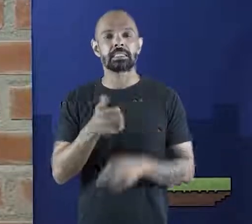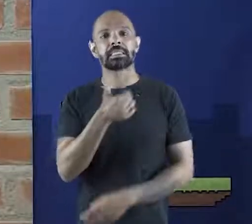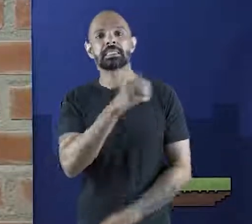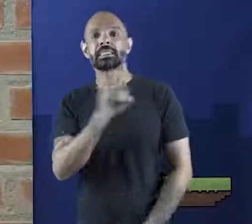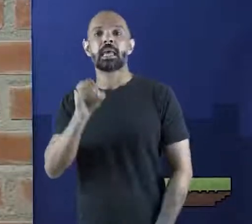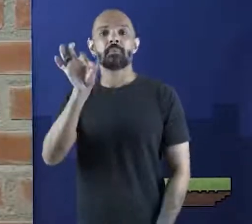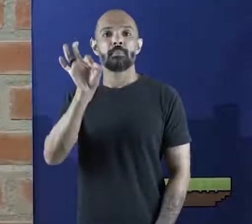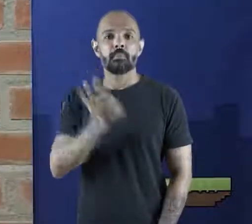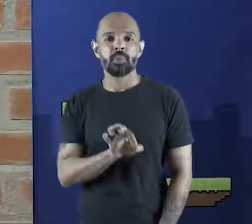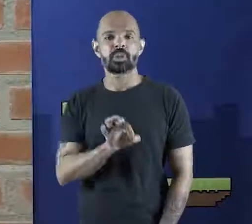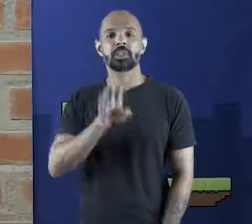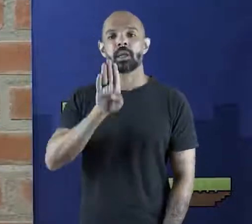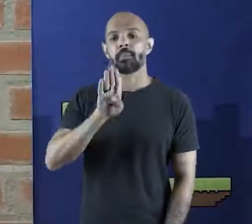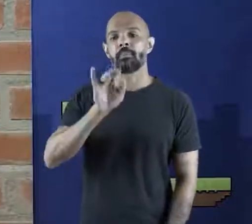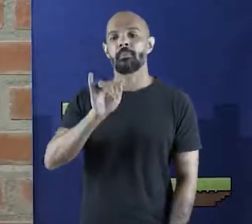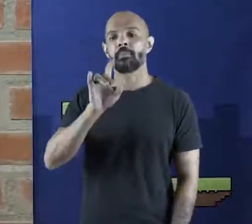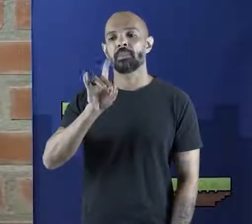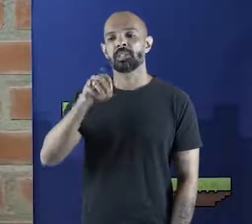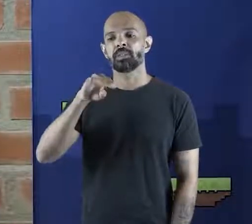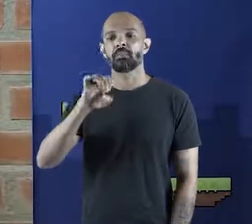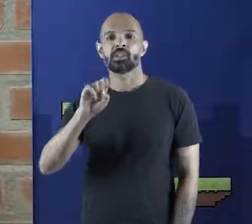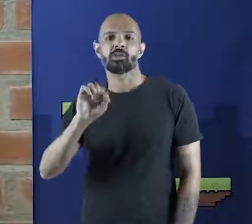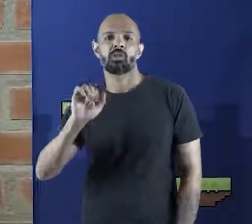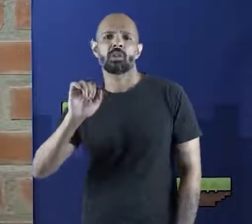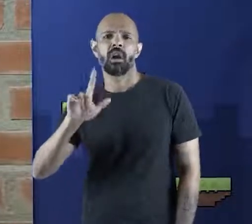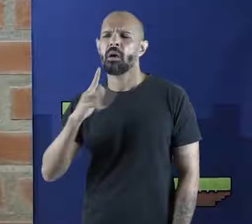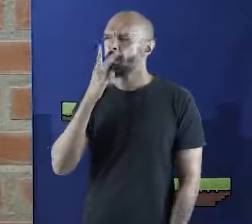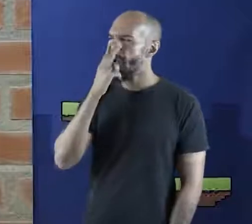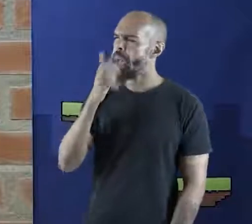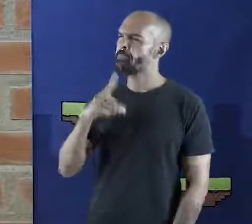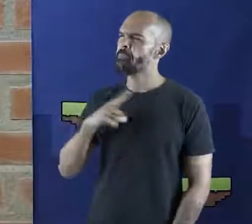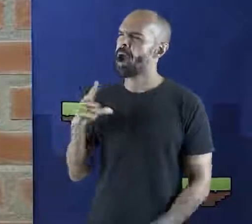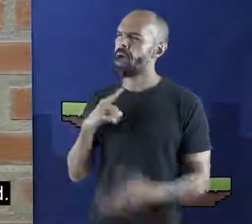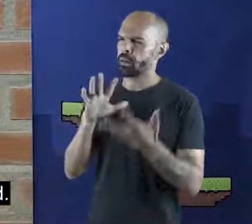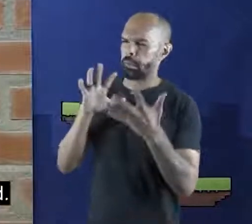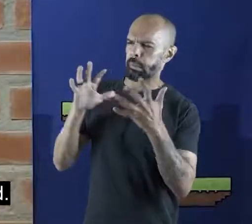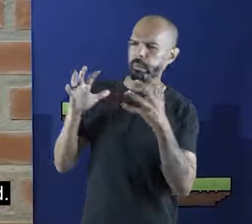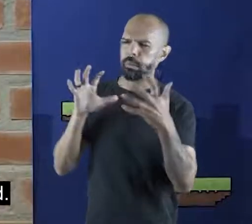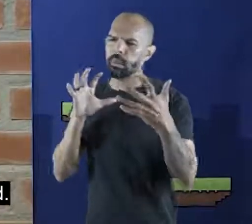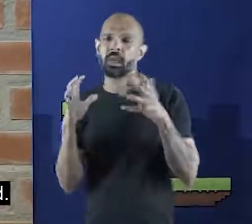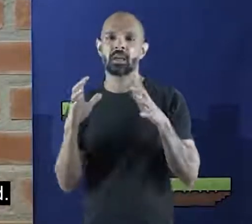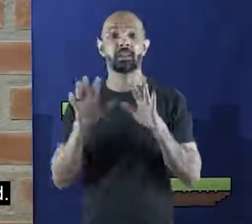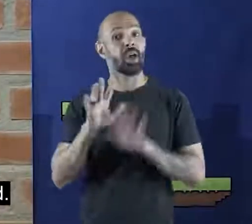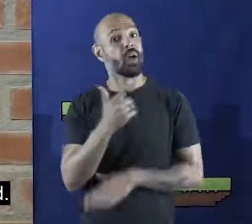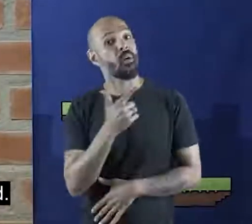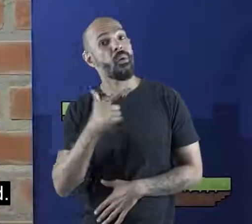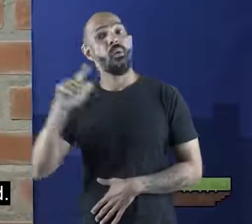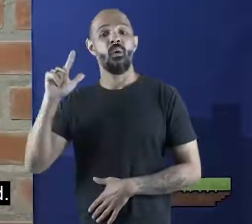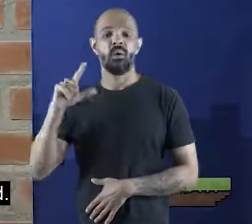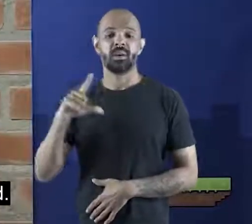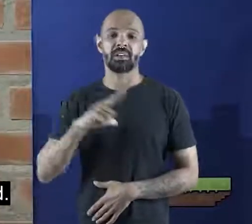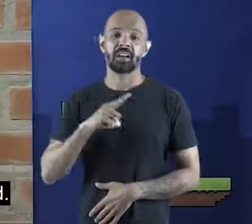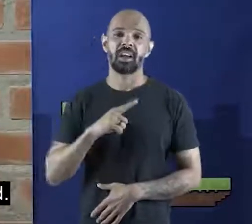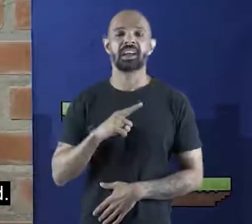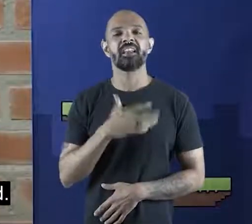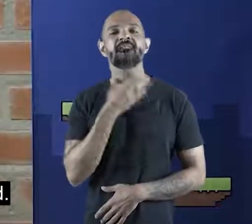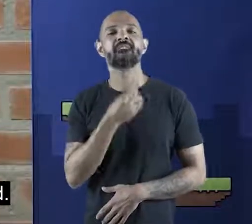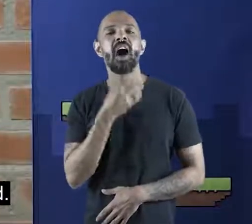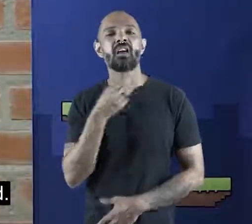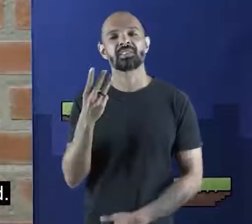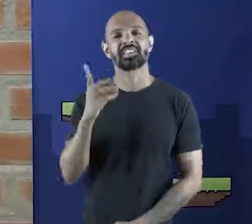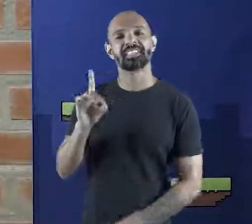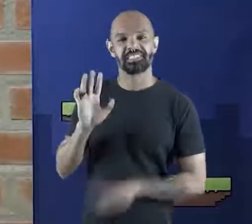100% bidimensionais. Ah, mas não tem aquele que é o isométrico falso? Não, calma, isso é uma outra parada que a gente chama de falso 3D ou